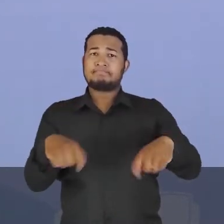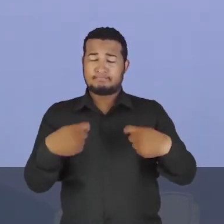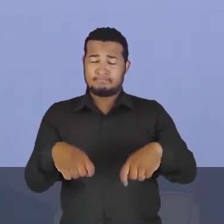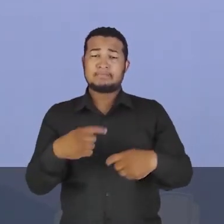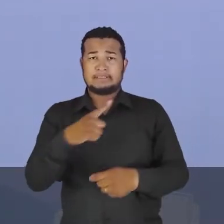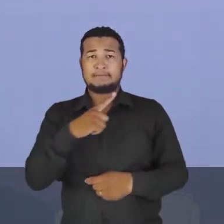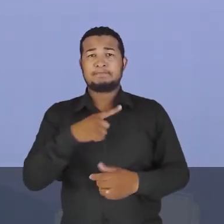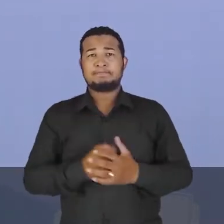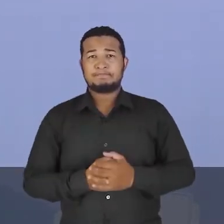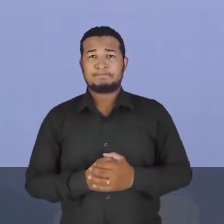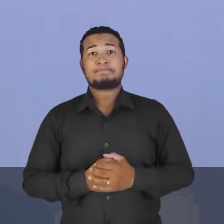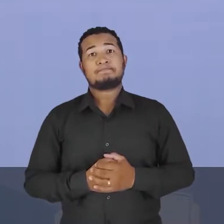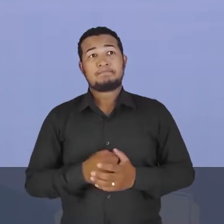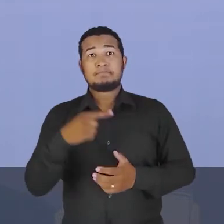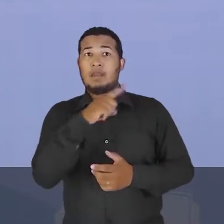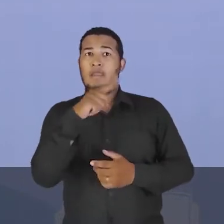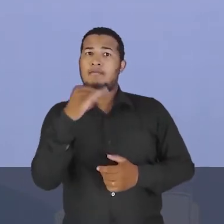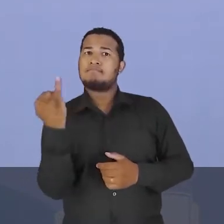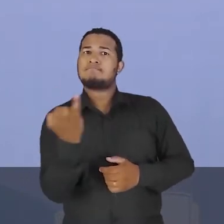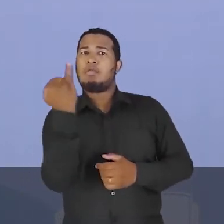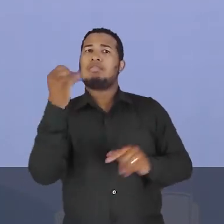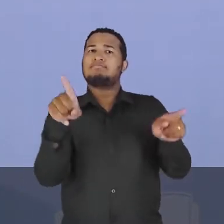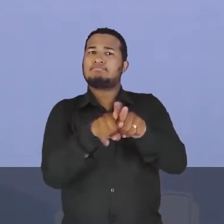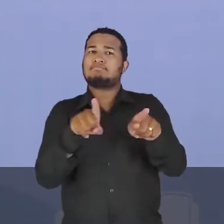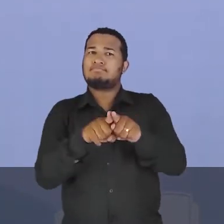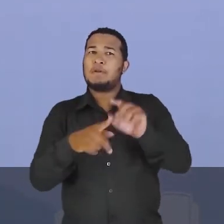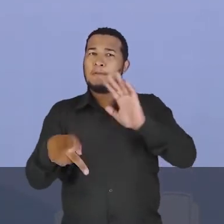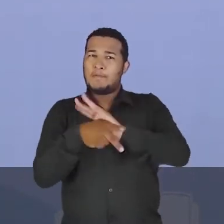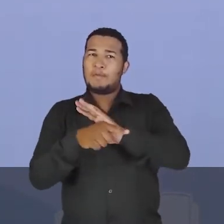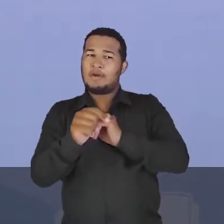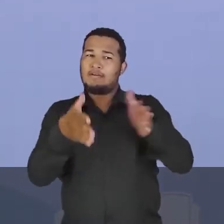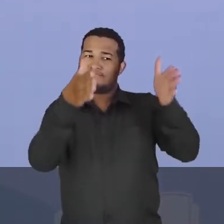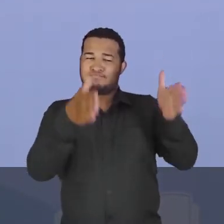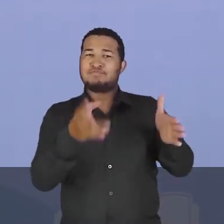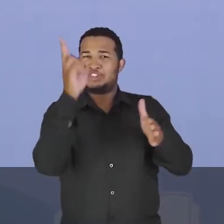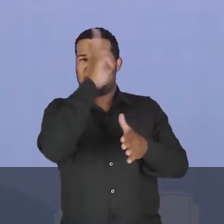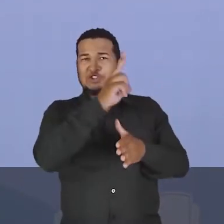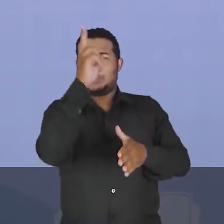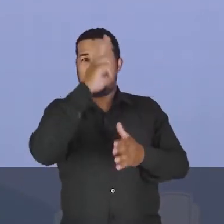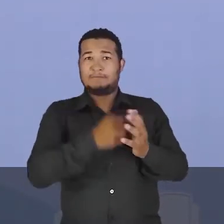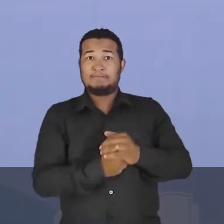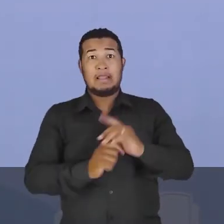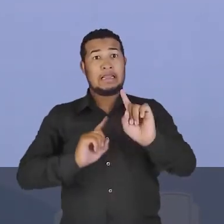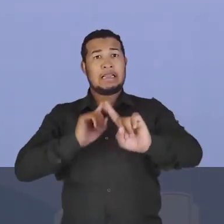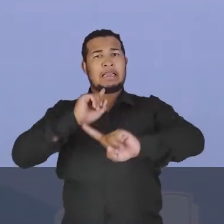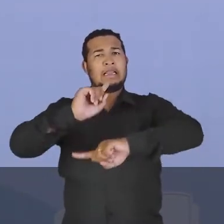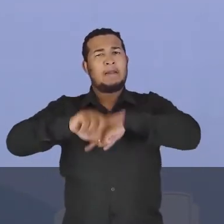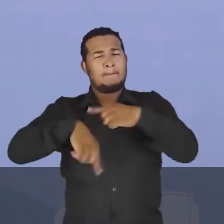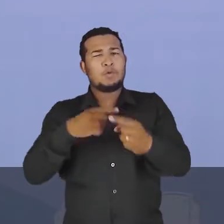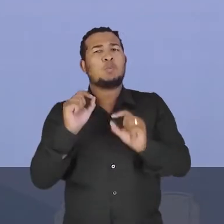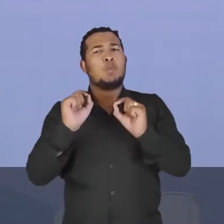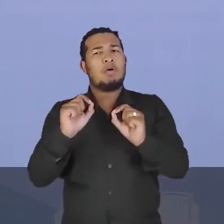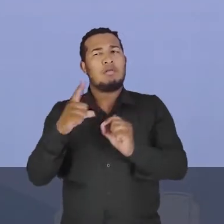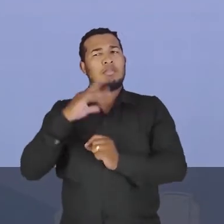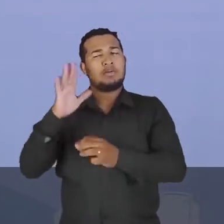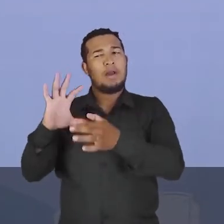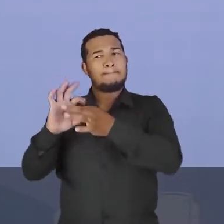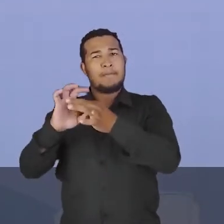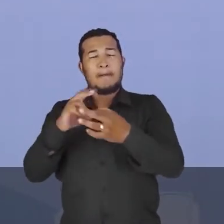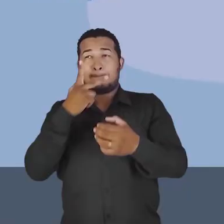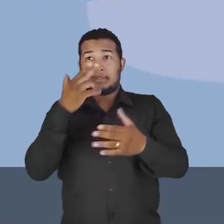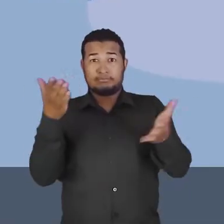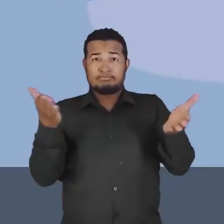ter pelo menos. E aqui é um ponto muito importante dessa parte histórica. E depois, indo para um contexto mais